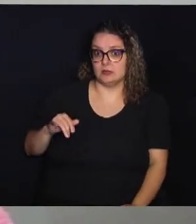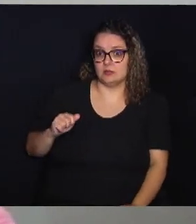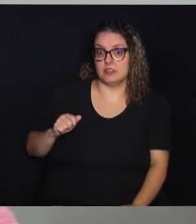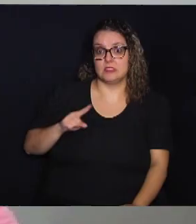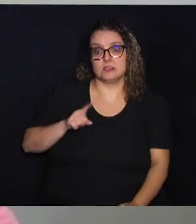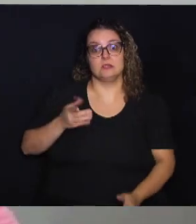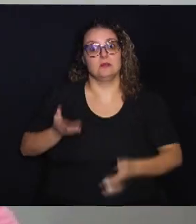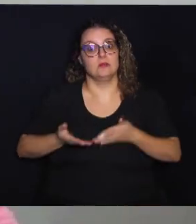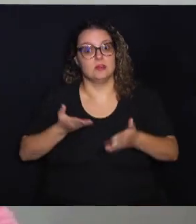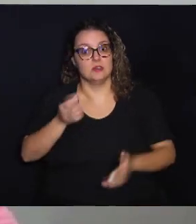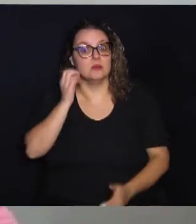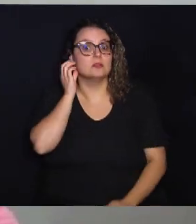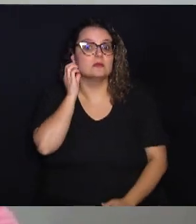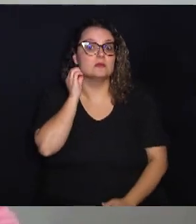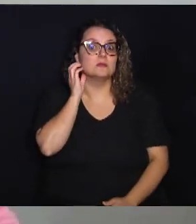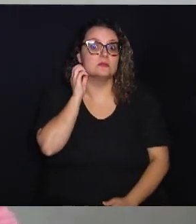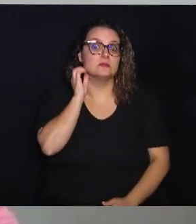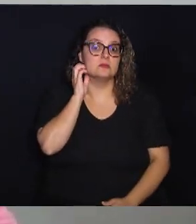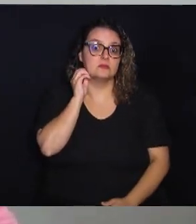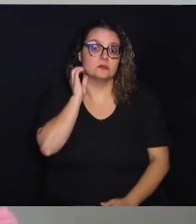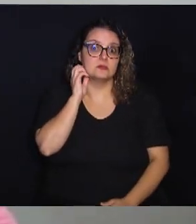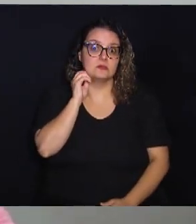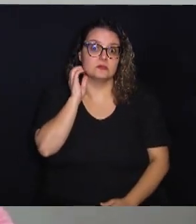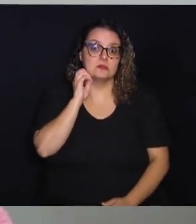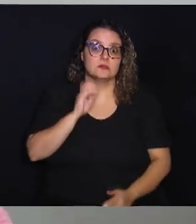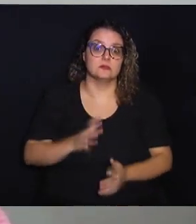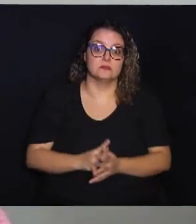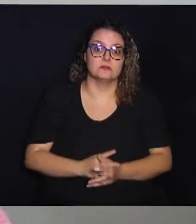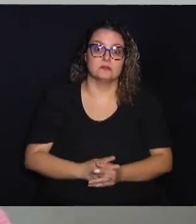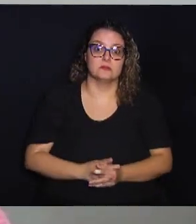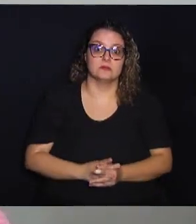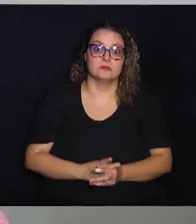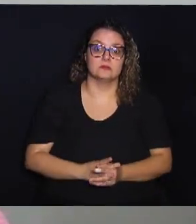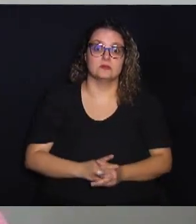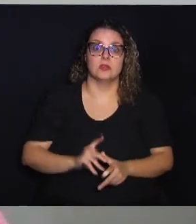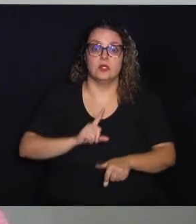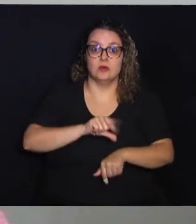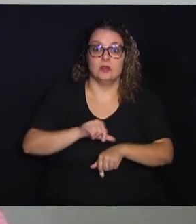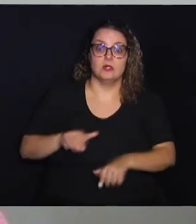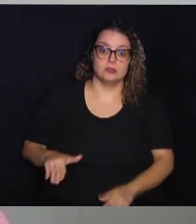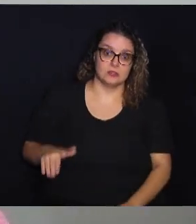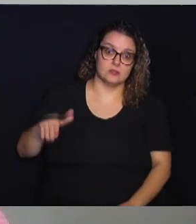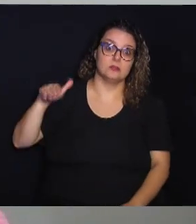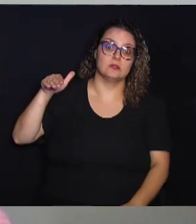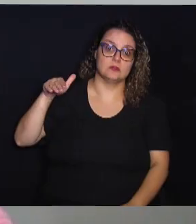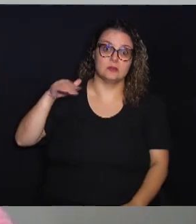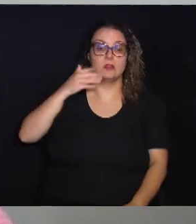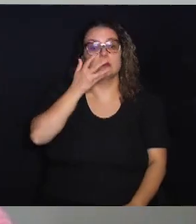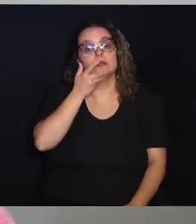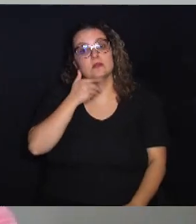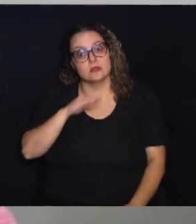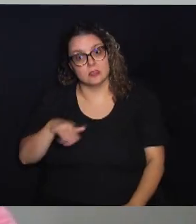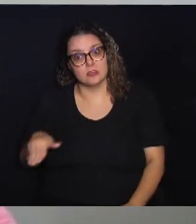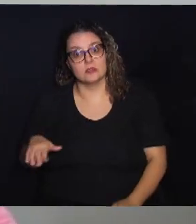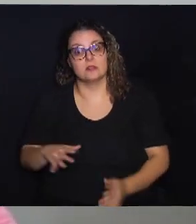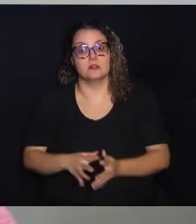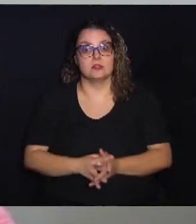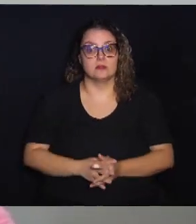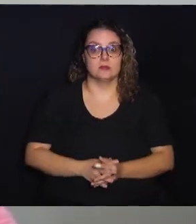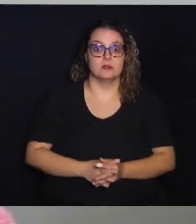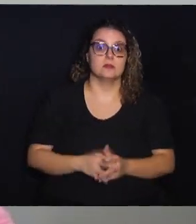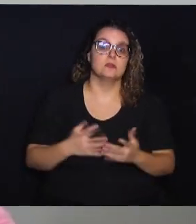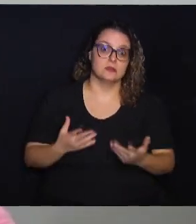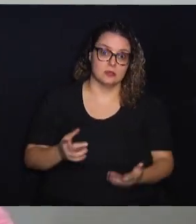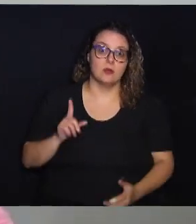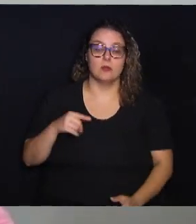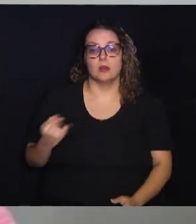ela pode resultar aí num atraso no crescimento da criança, tá? Então,